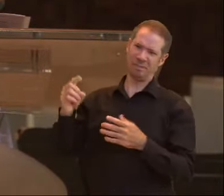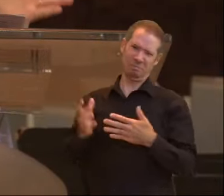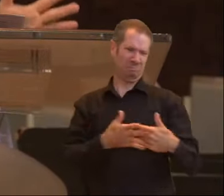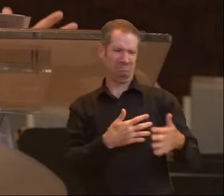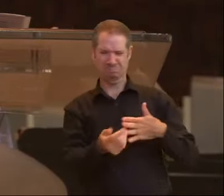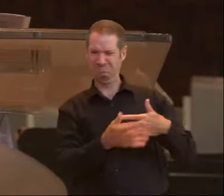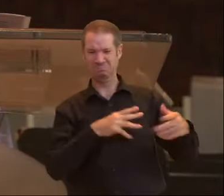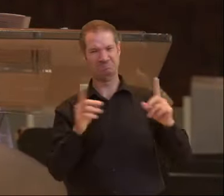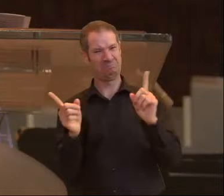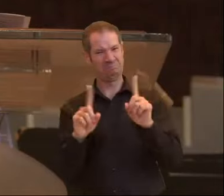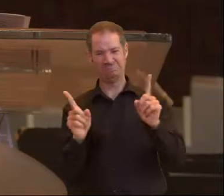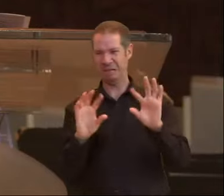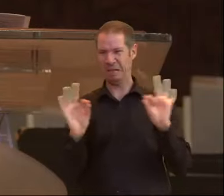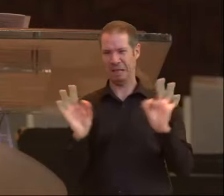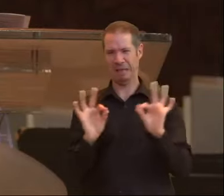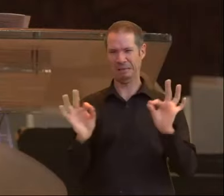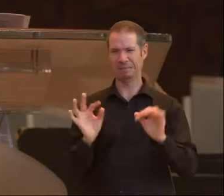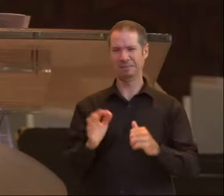Deus não está nem aí para isso.